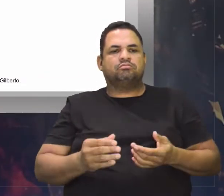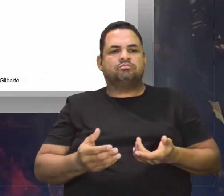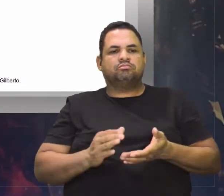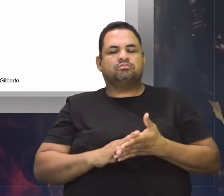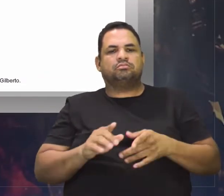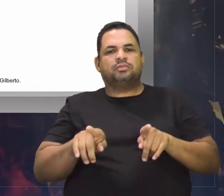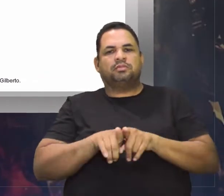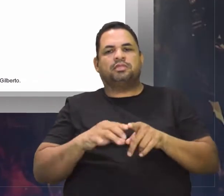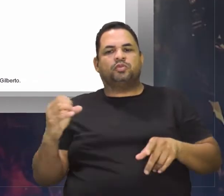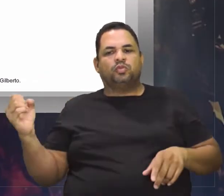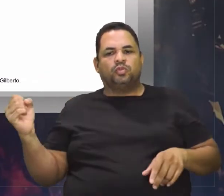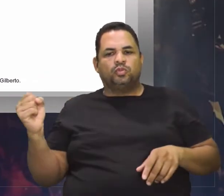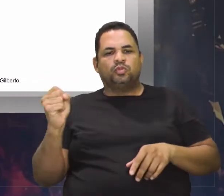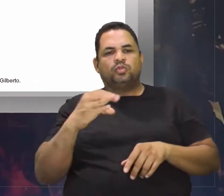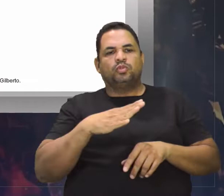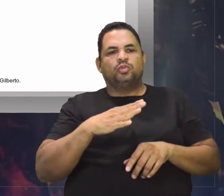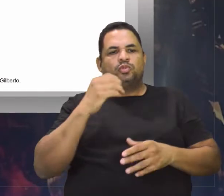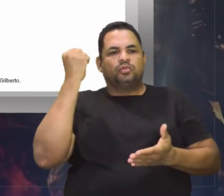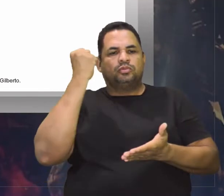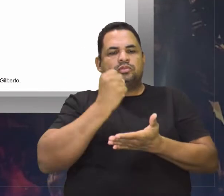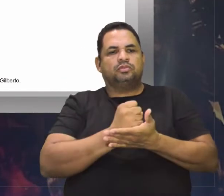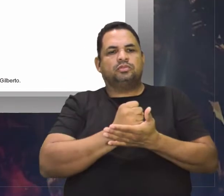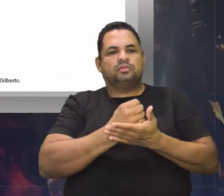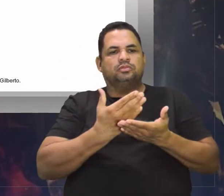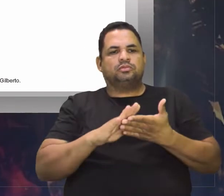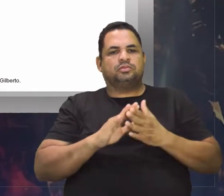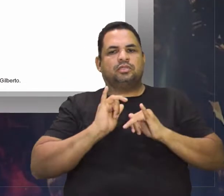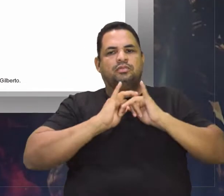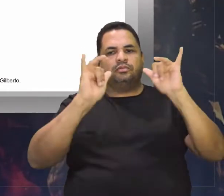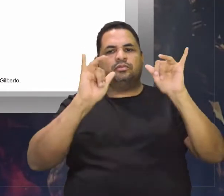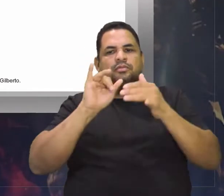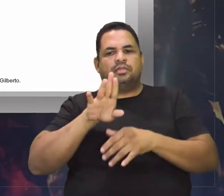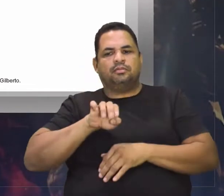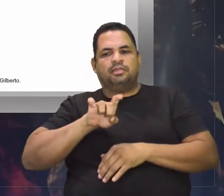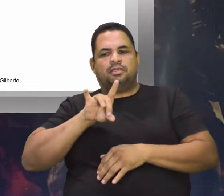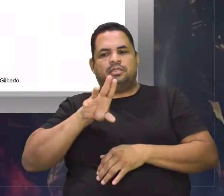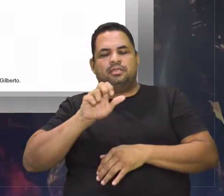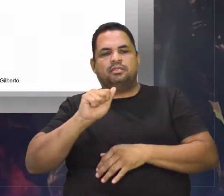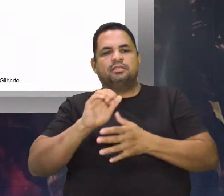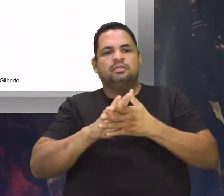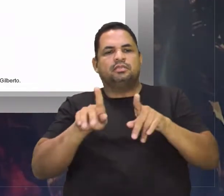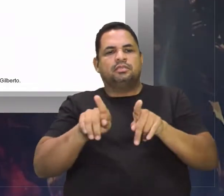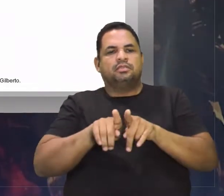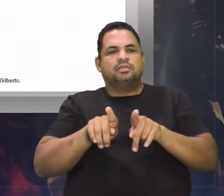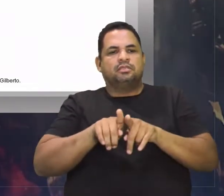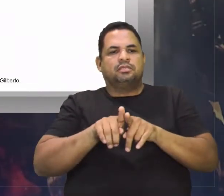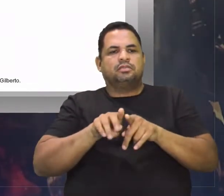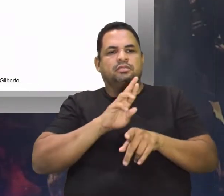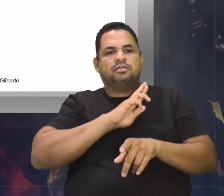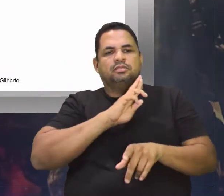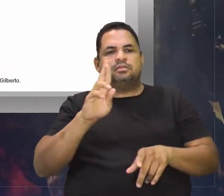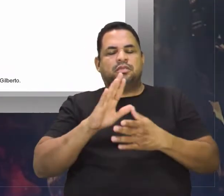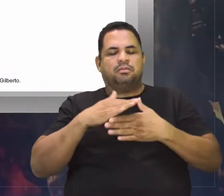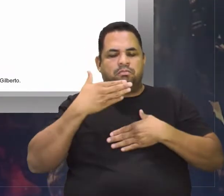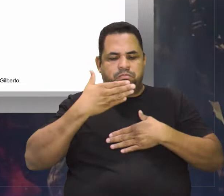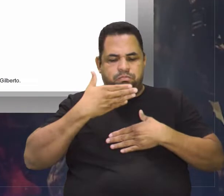estar lá no Novo Testamento, anunciando para Maria, e ele vai estar também na religião